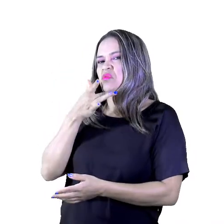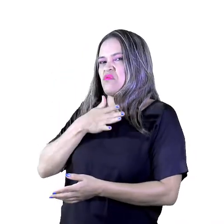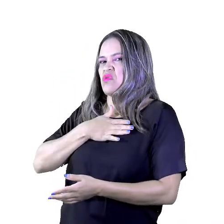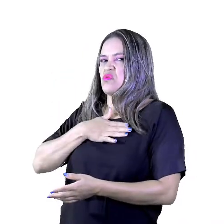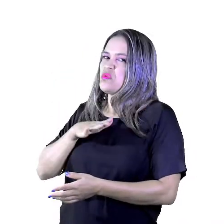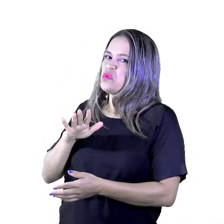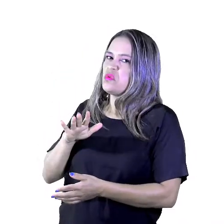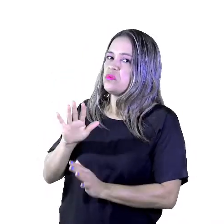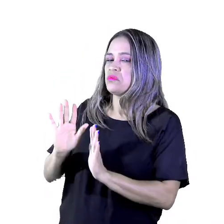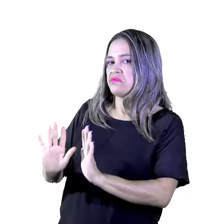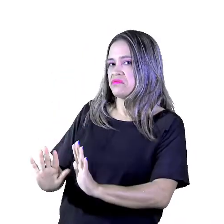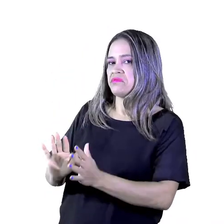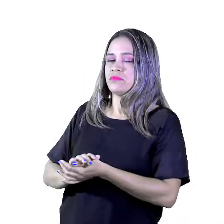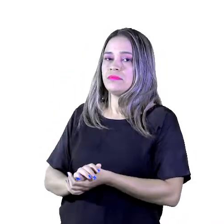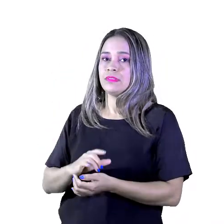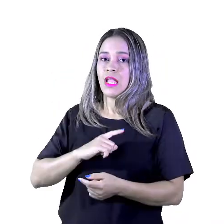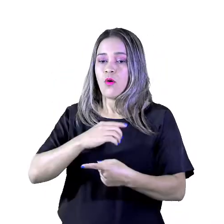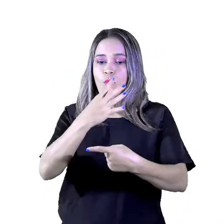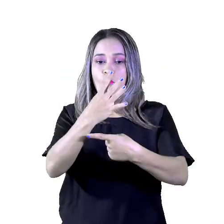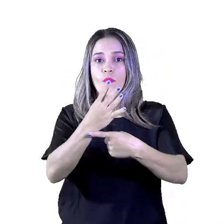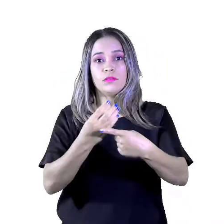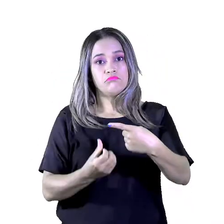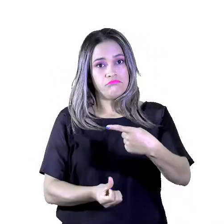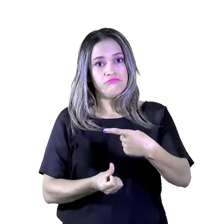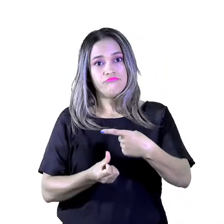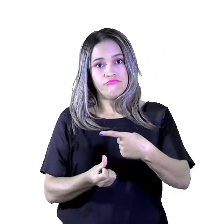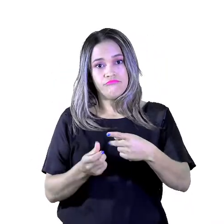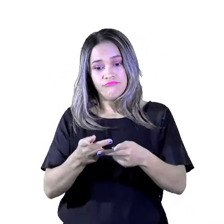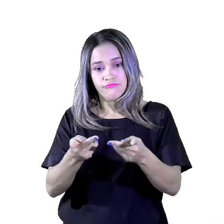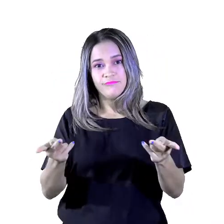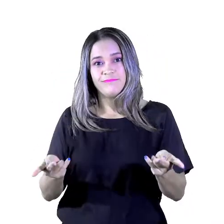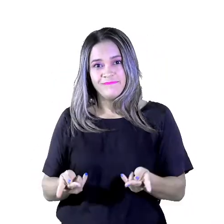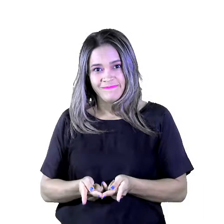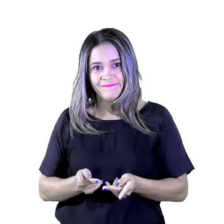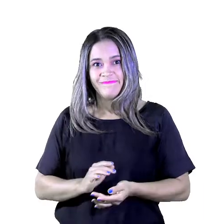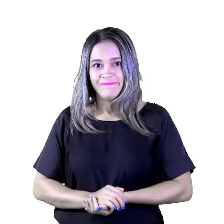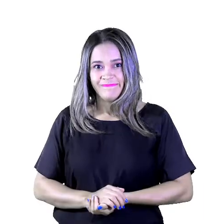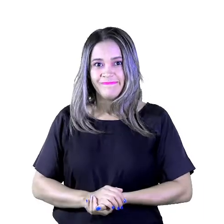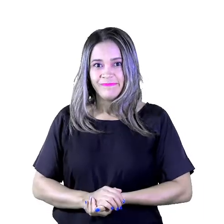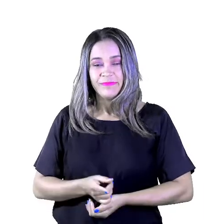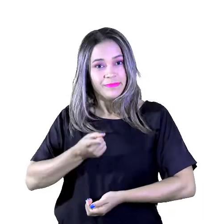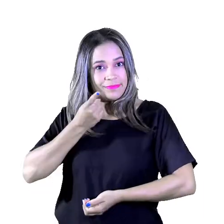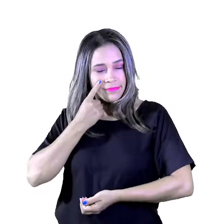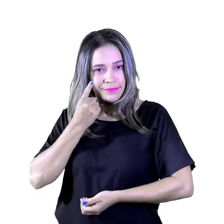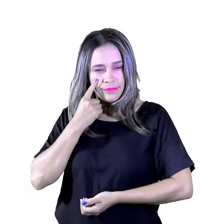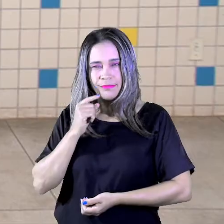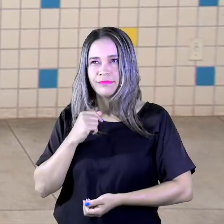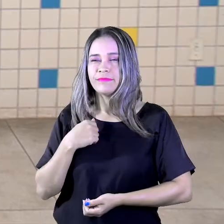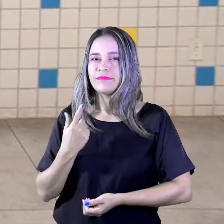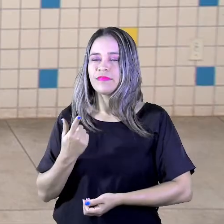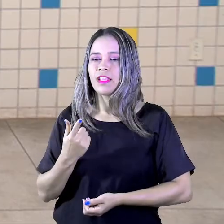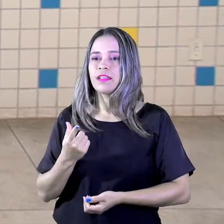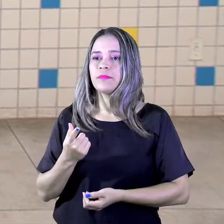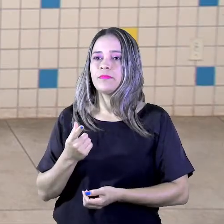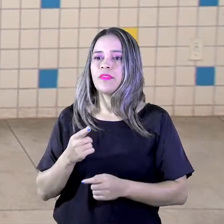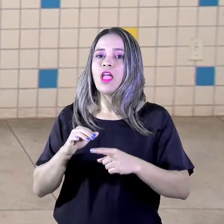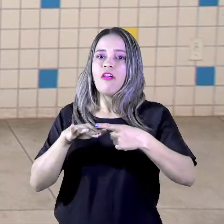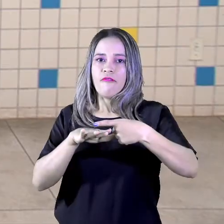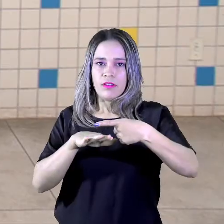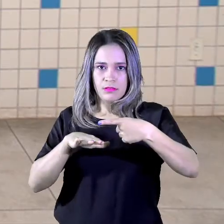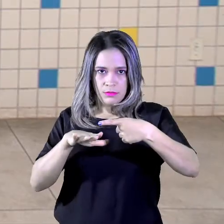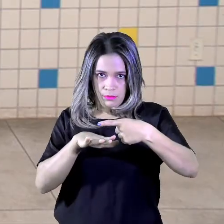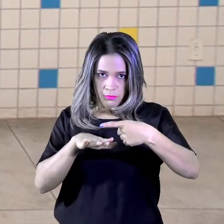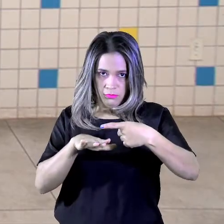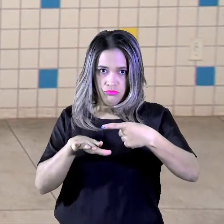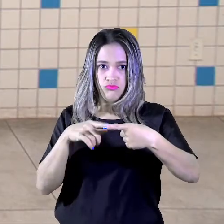Eu tenho, então, 4 cestos dessa pizza. Então, olha o que nós vimos. Nós vimos fração,